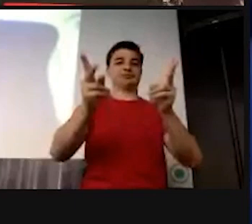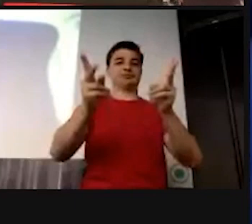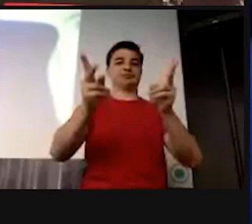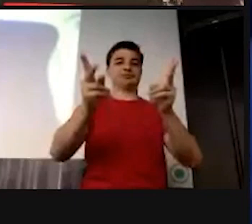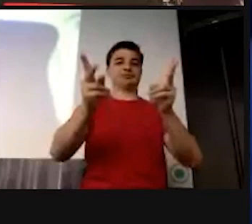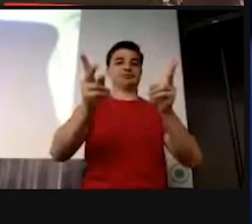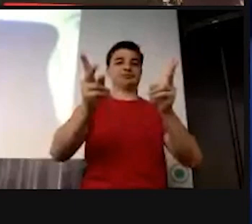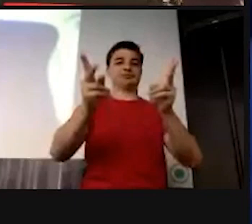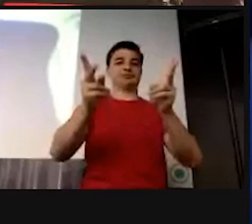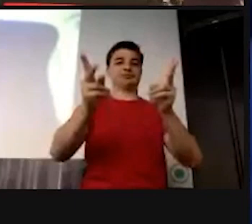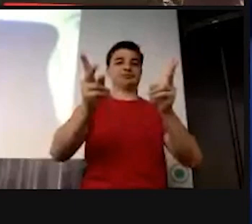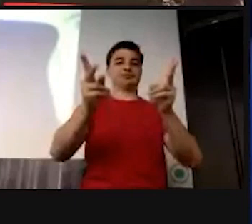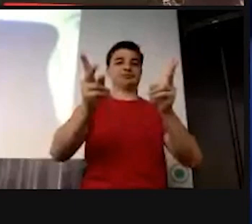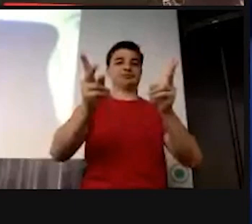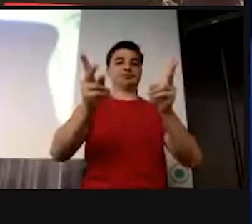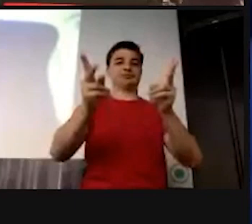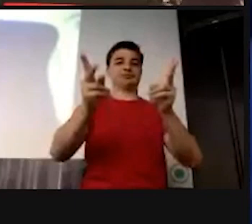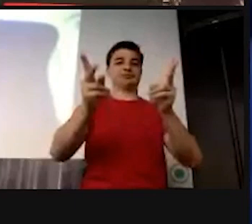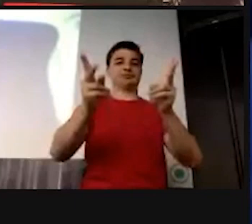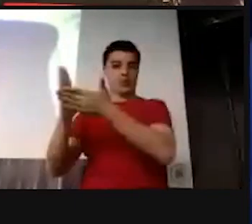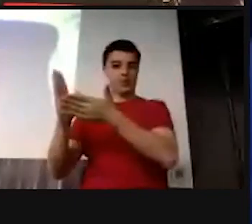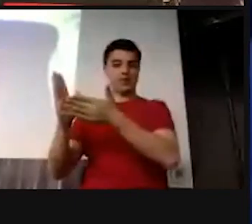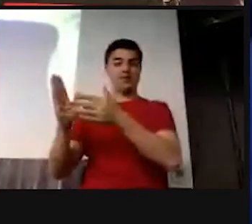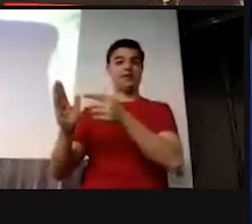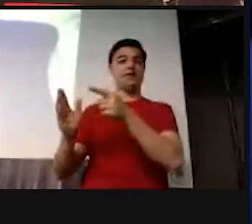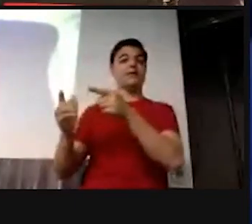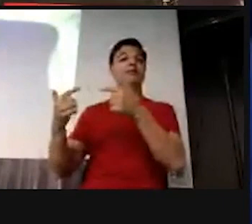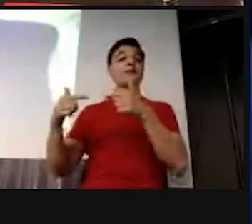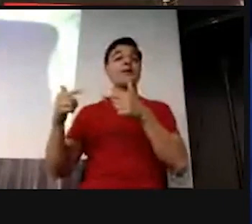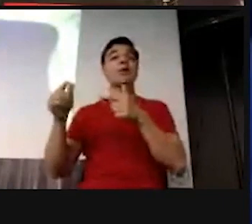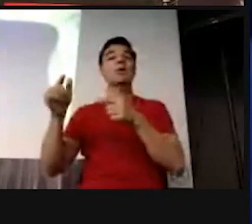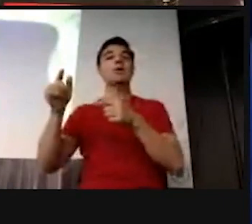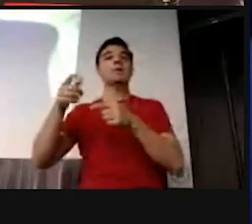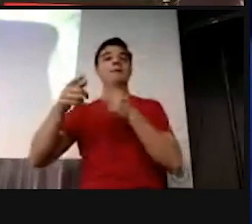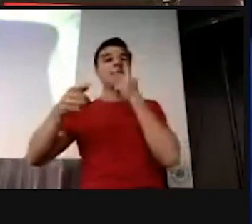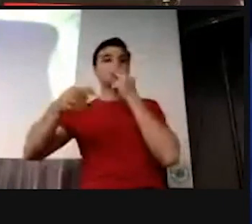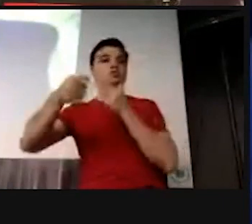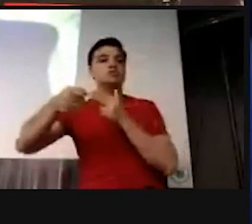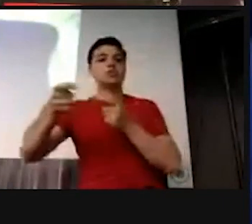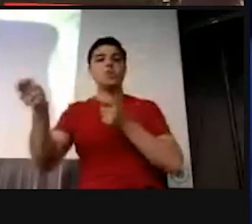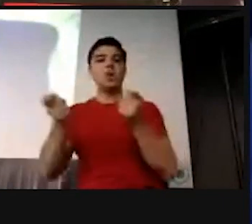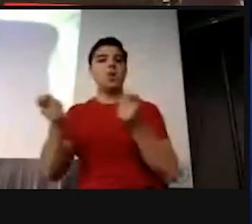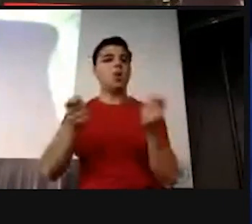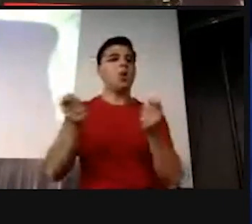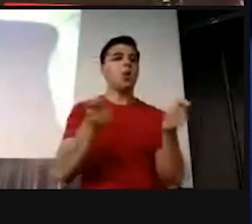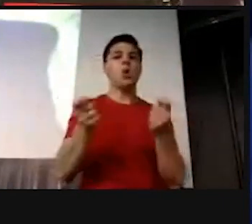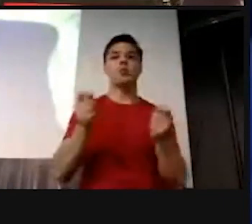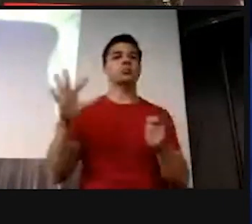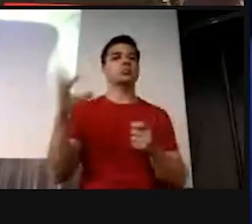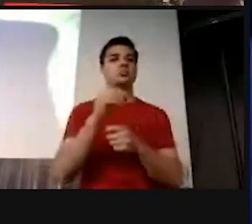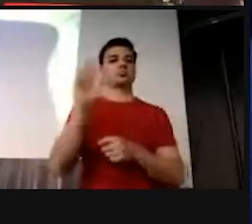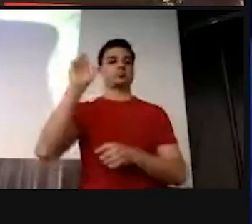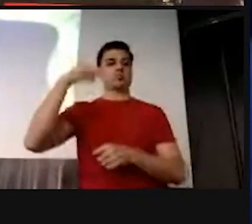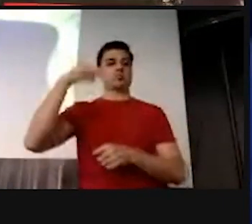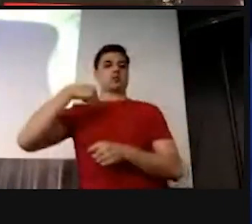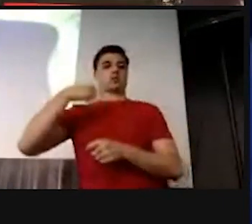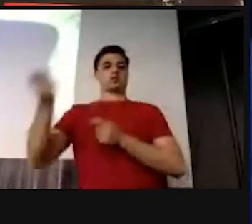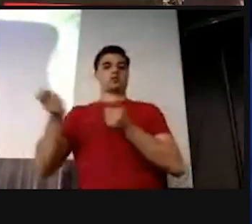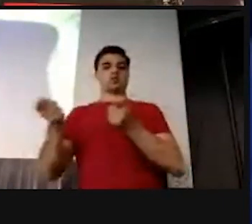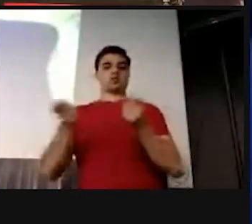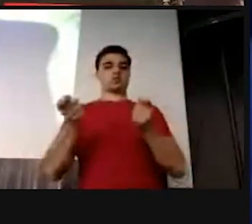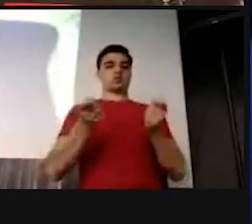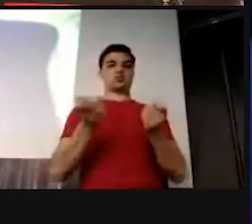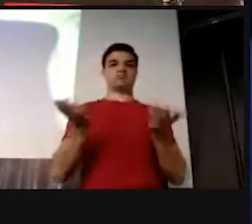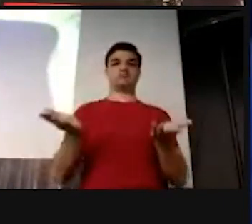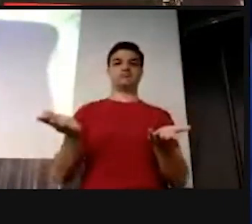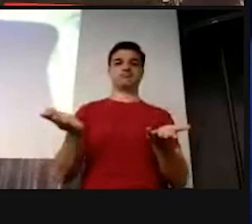tudo. O Ale, que é o próximo palestrante, a gente faz muito projeto de consultoria, de entrega de treinamento junto, e as empresas estão pedindo para a gente